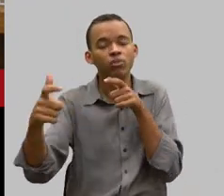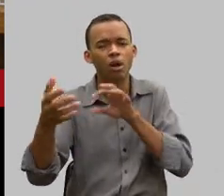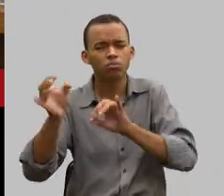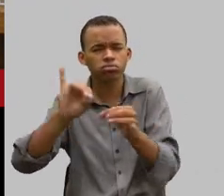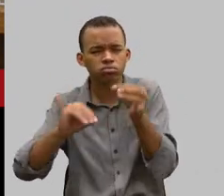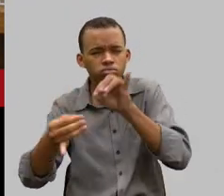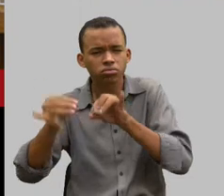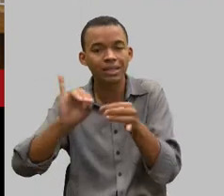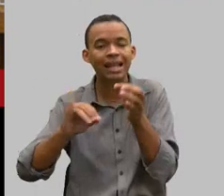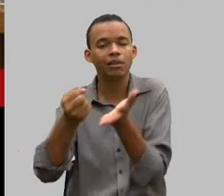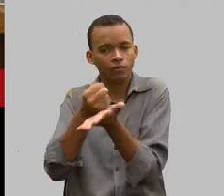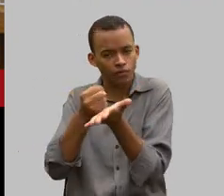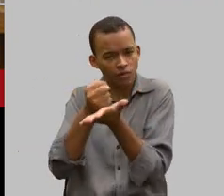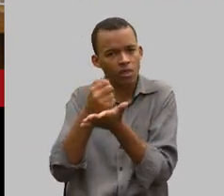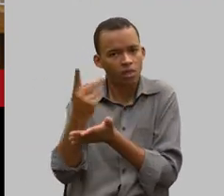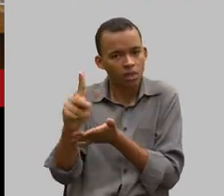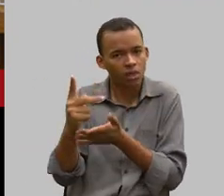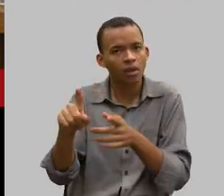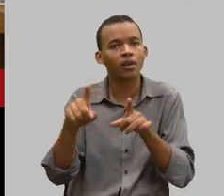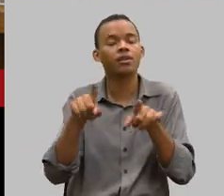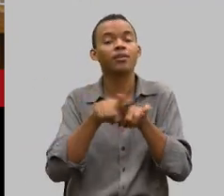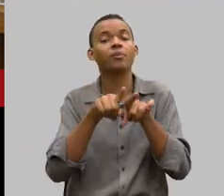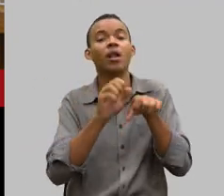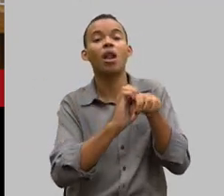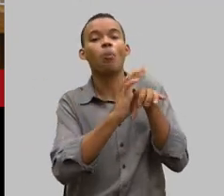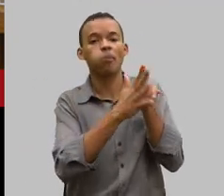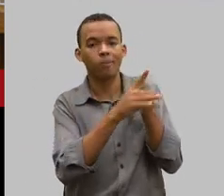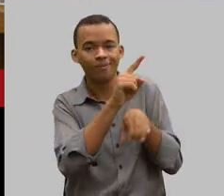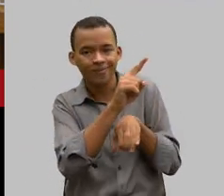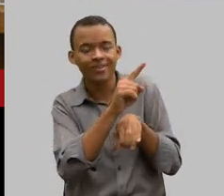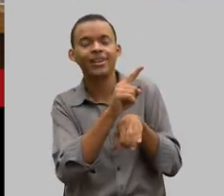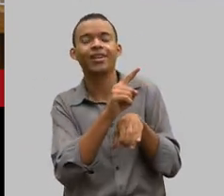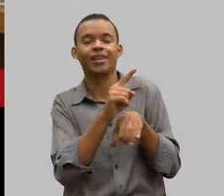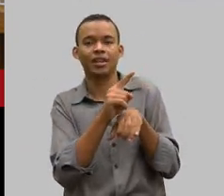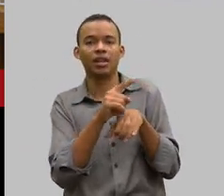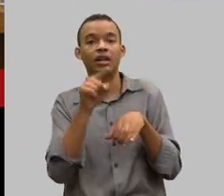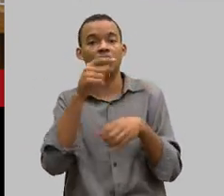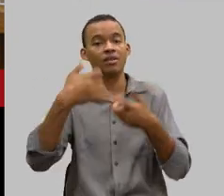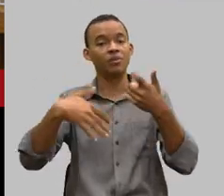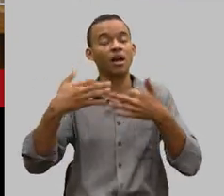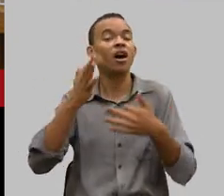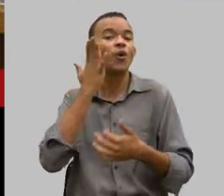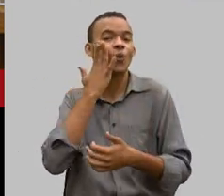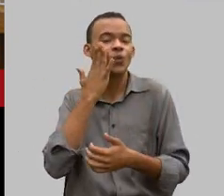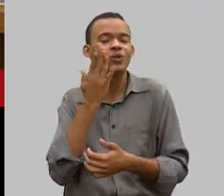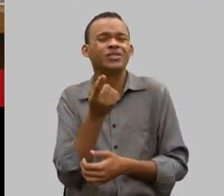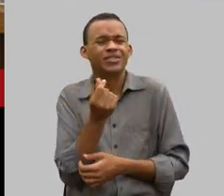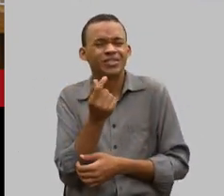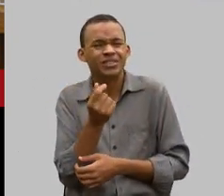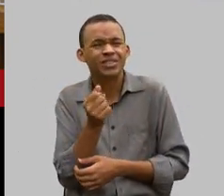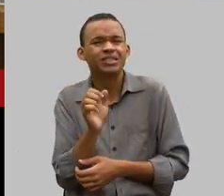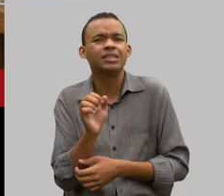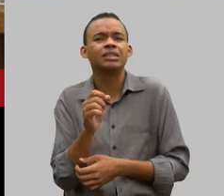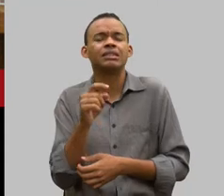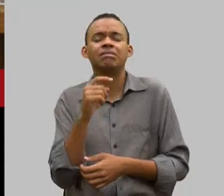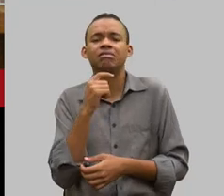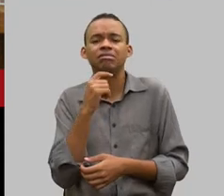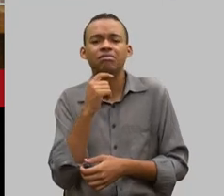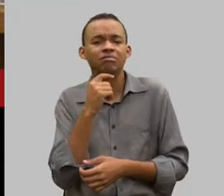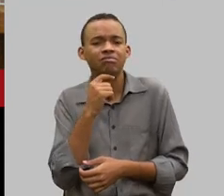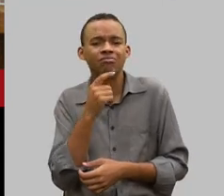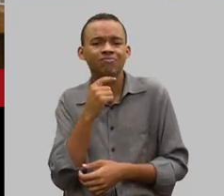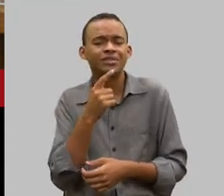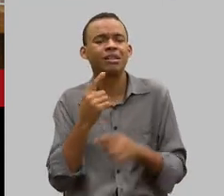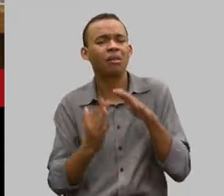dele farmacêutico em Montes Claros e ele ainda falava Olha eu sei que não é um valor muito expressivo mas é tudo que eu tenho e ele tava